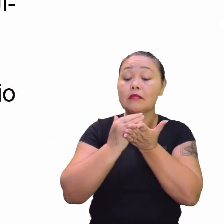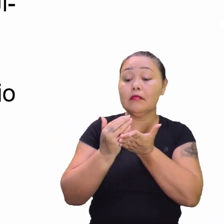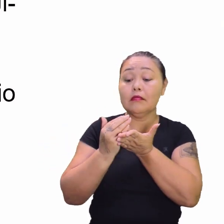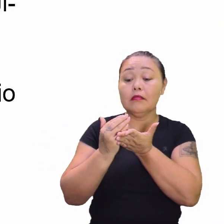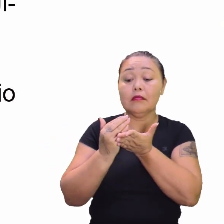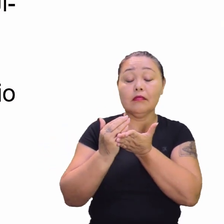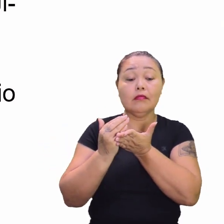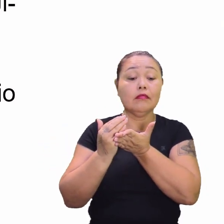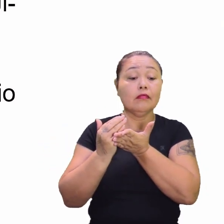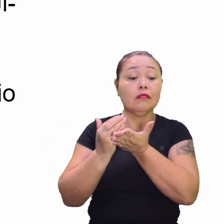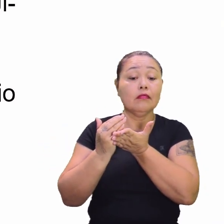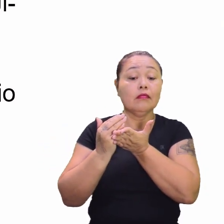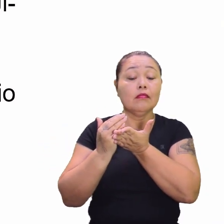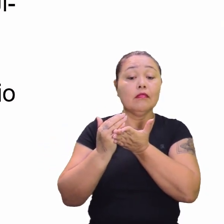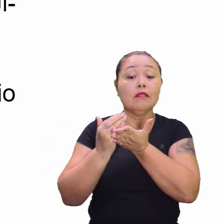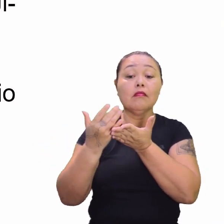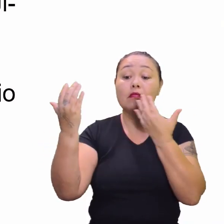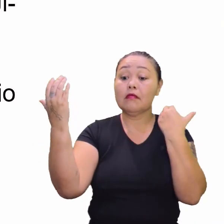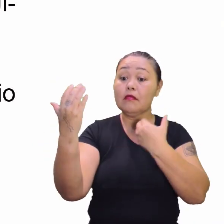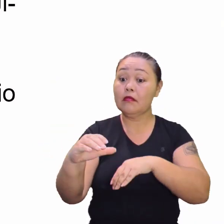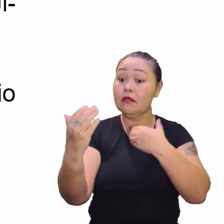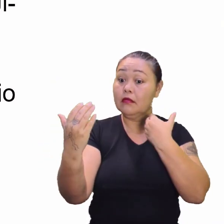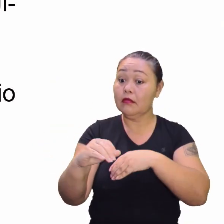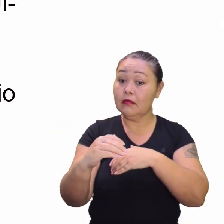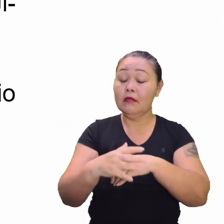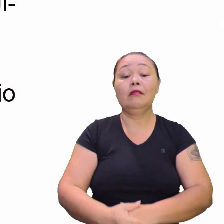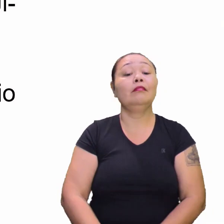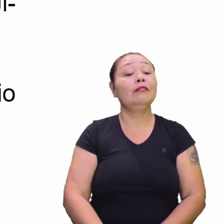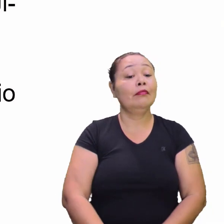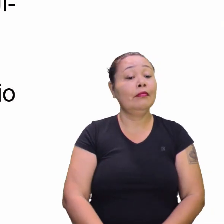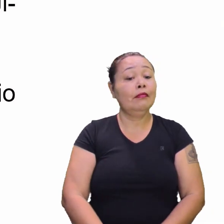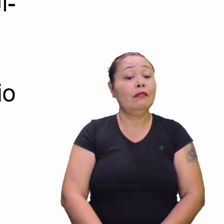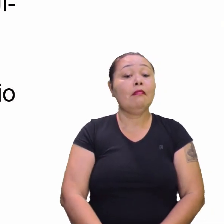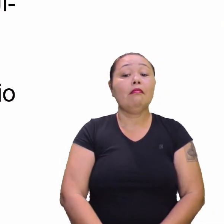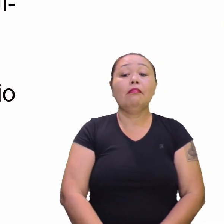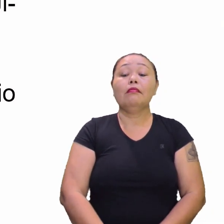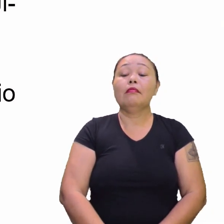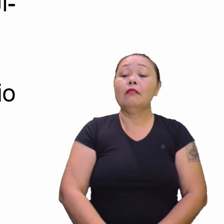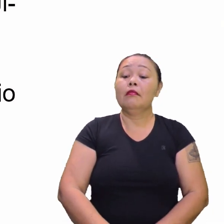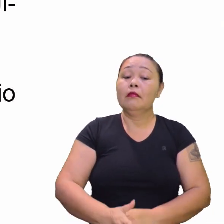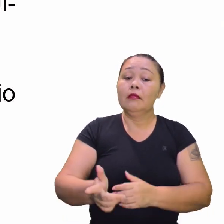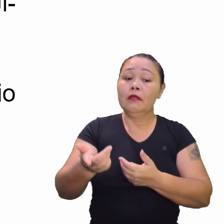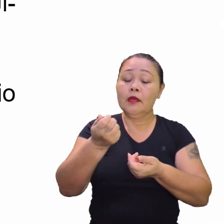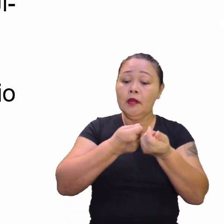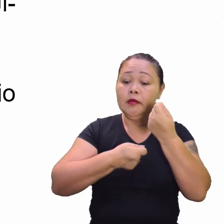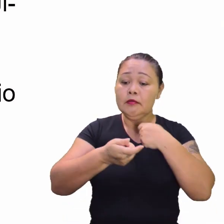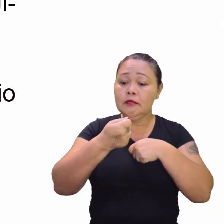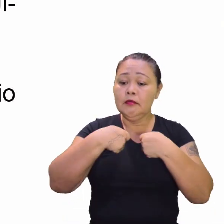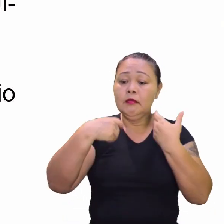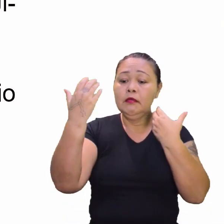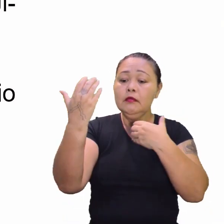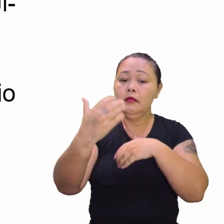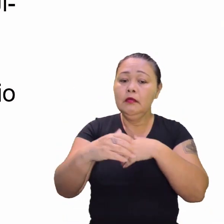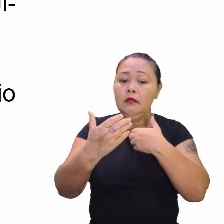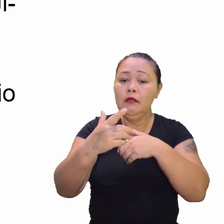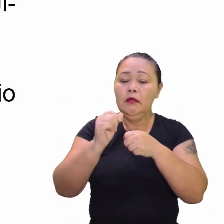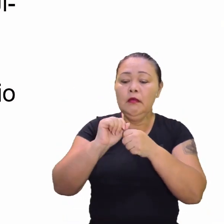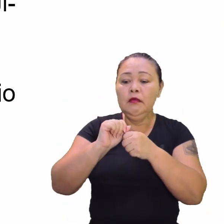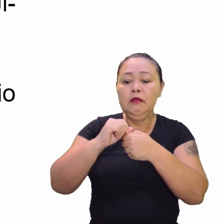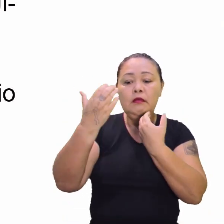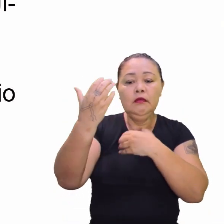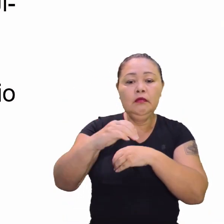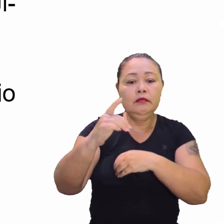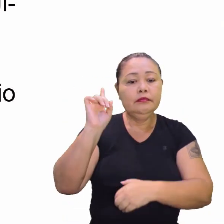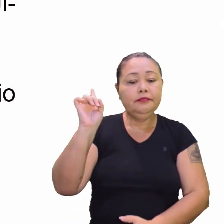questão de concurso. Exatamente. Agente administrativo. Se eu não me engano, esse